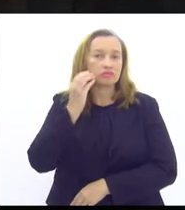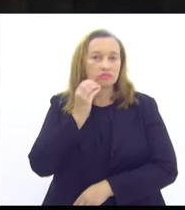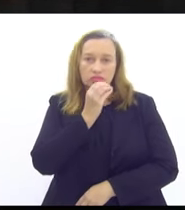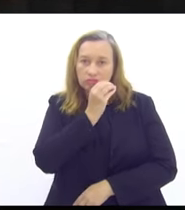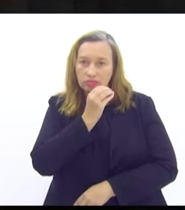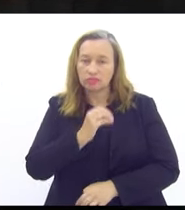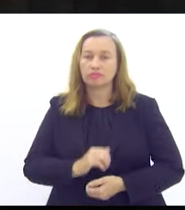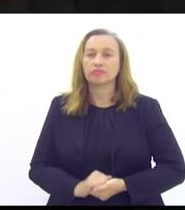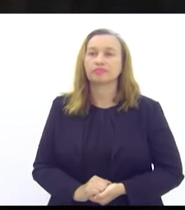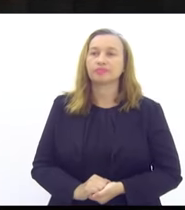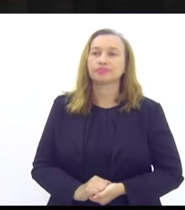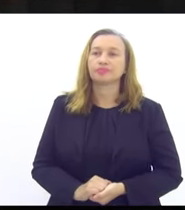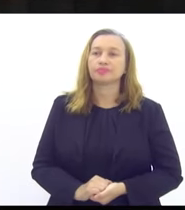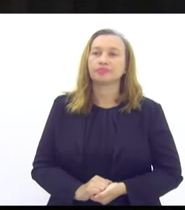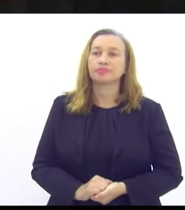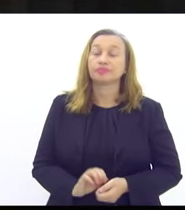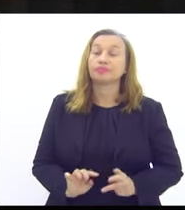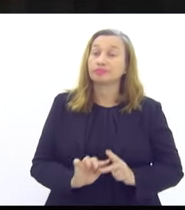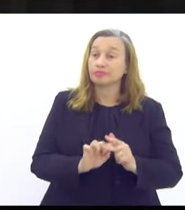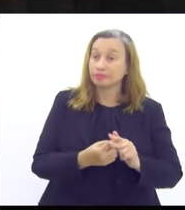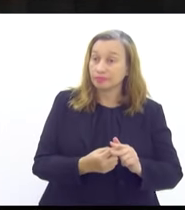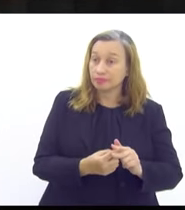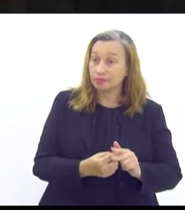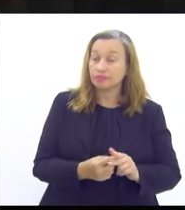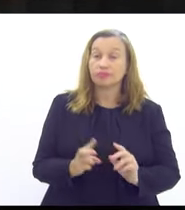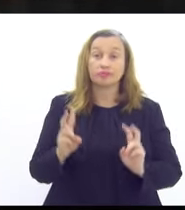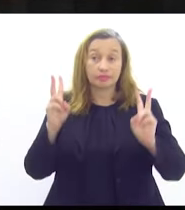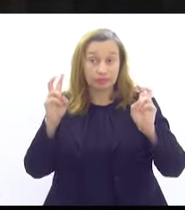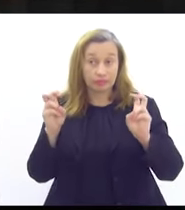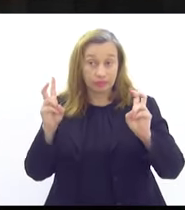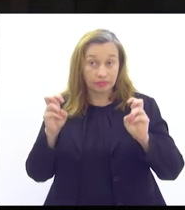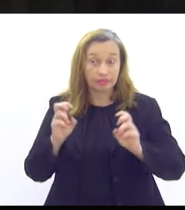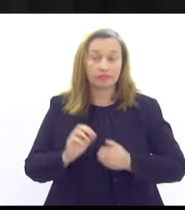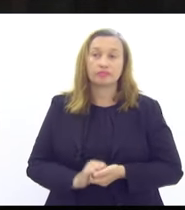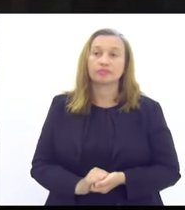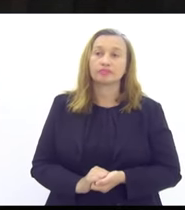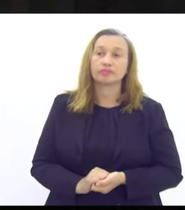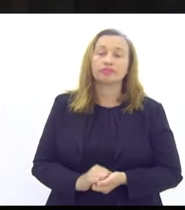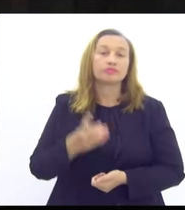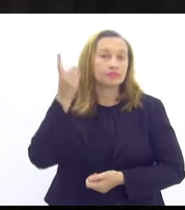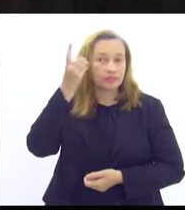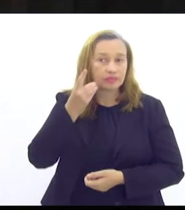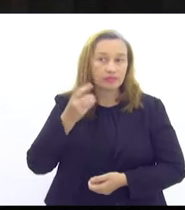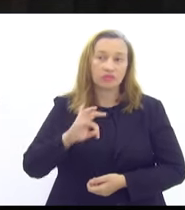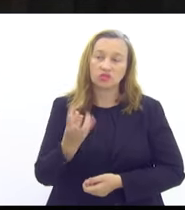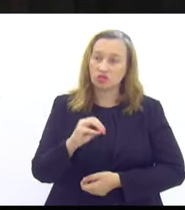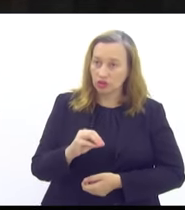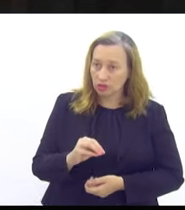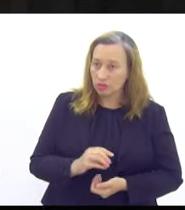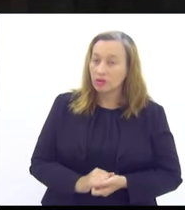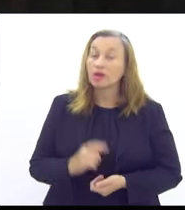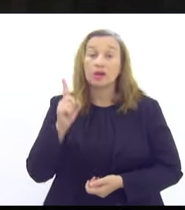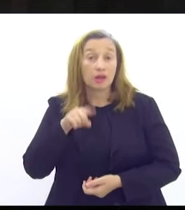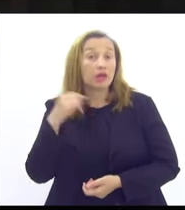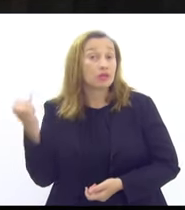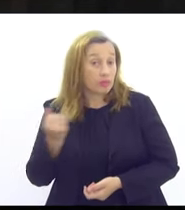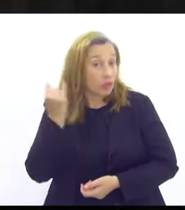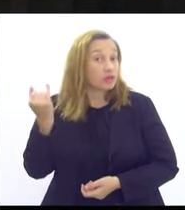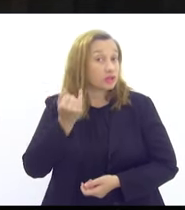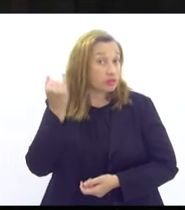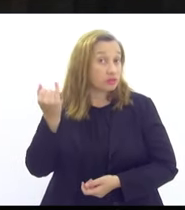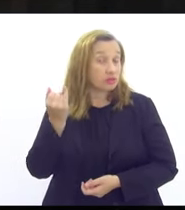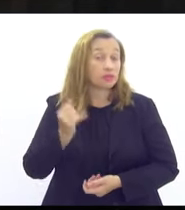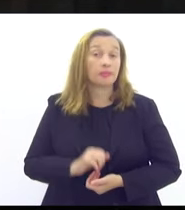Castro regulamentou a matéria, como lhe cabia, deputado Chico. E é bem importante